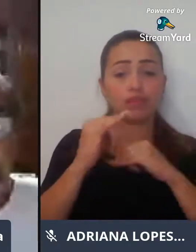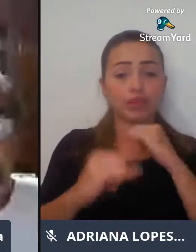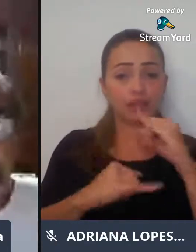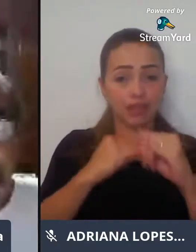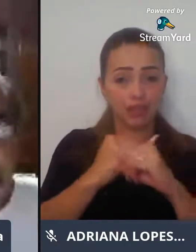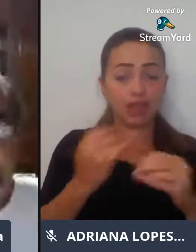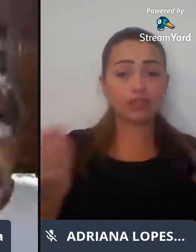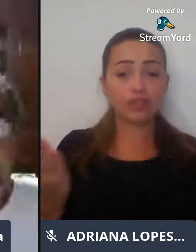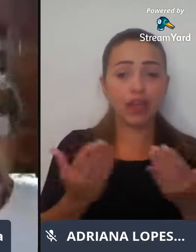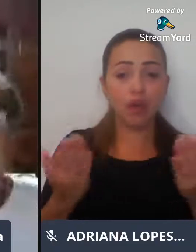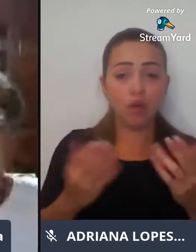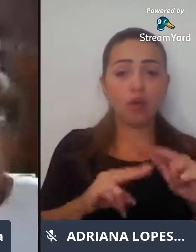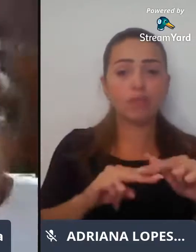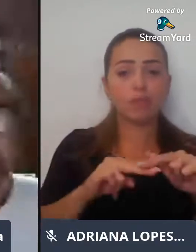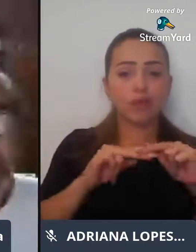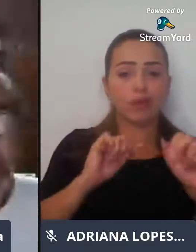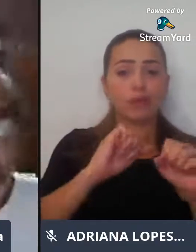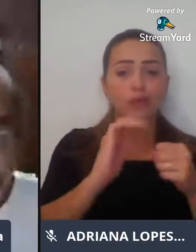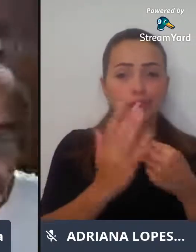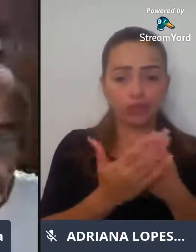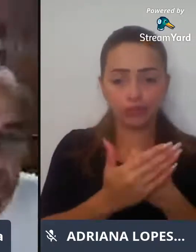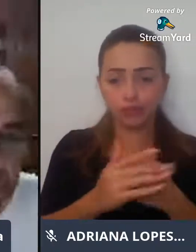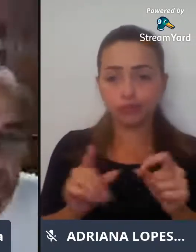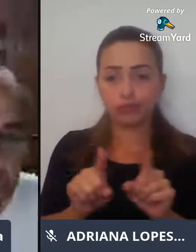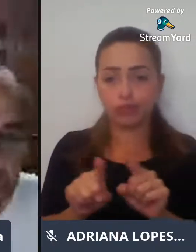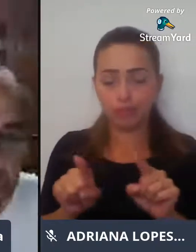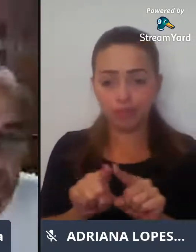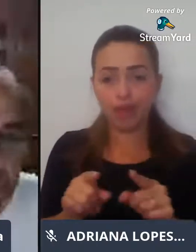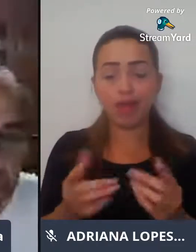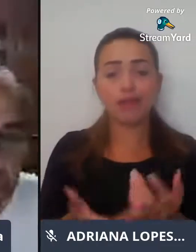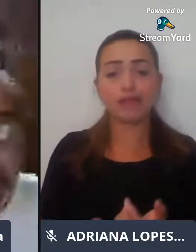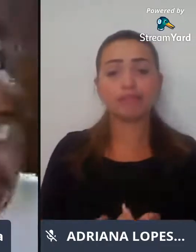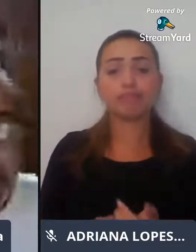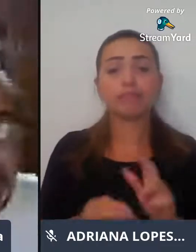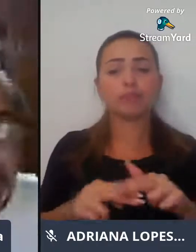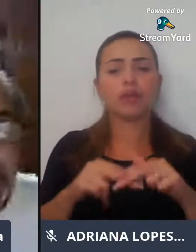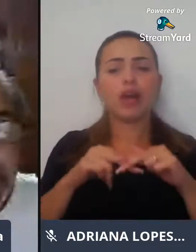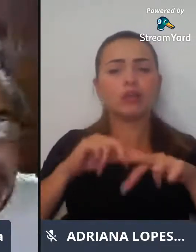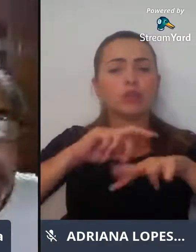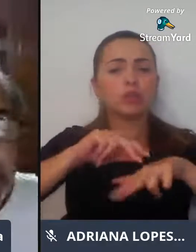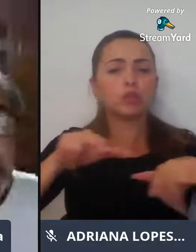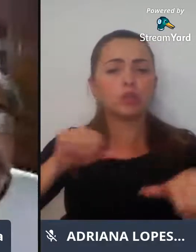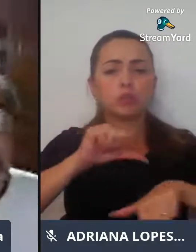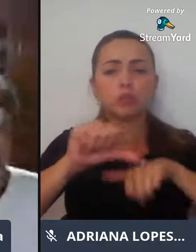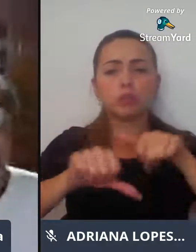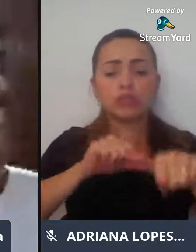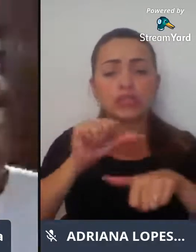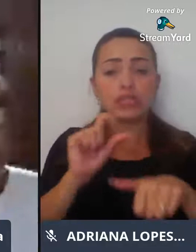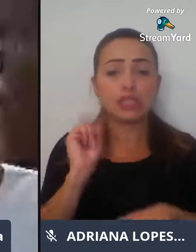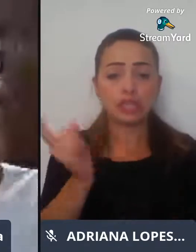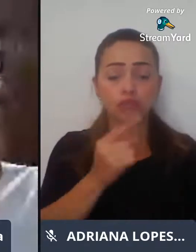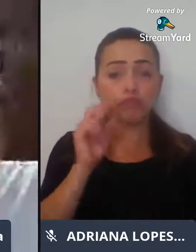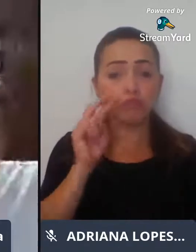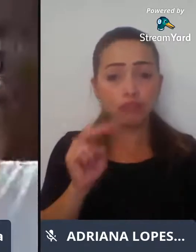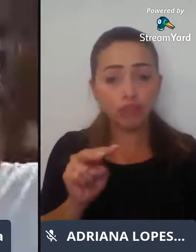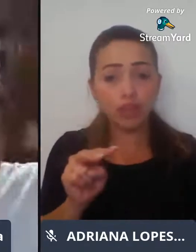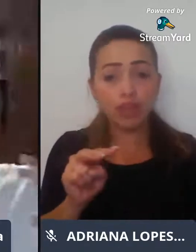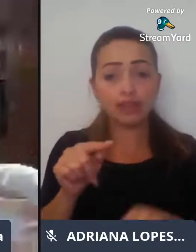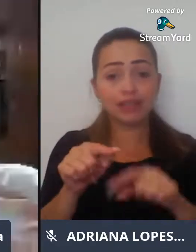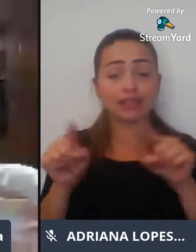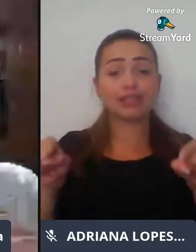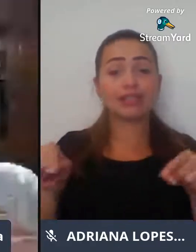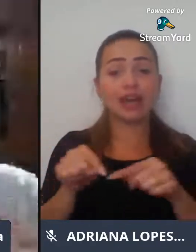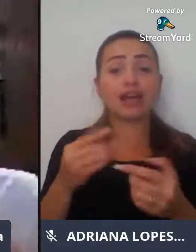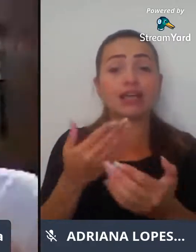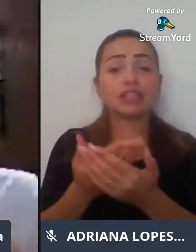por causa do coronavírus, por causa de toda essa mudança que a gente está tendo, a sala de aula agora está dentro da